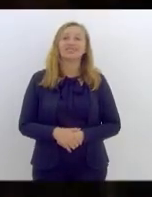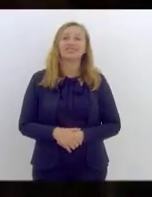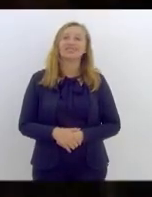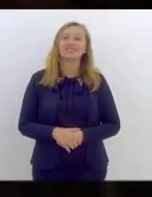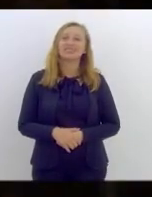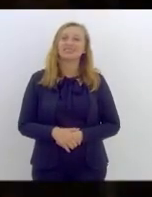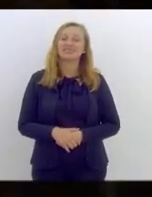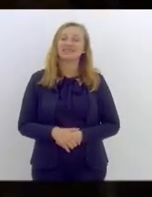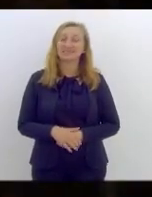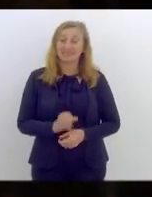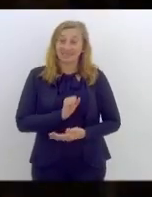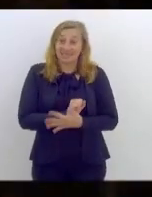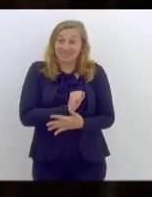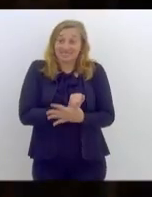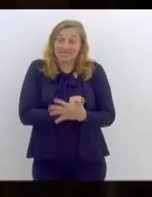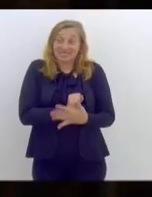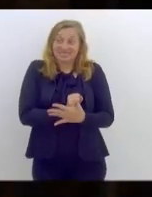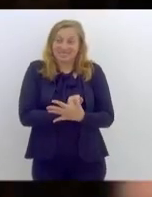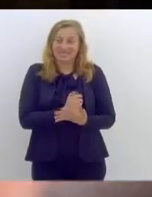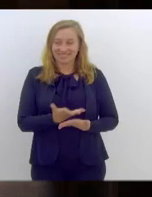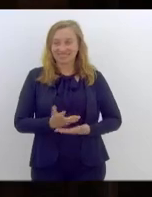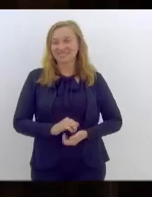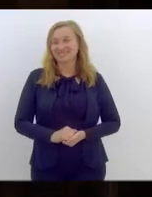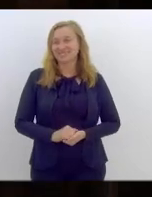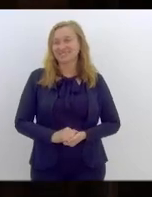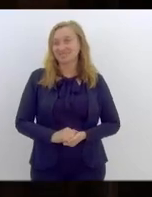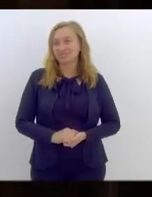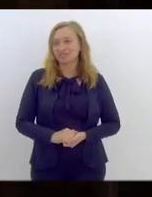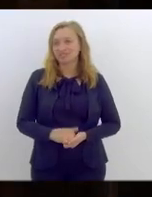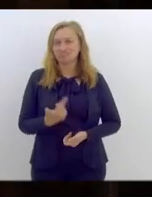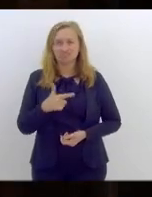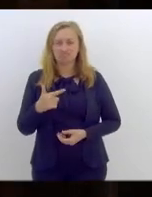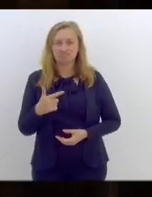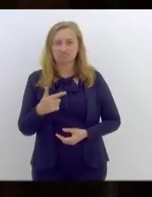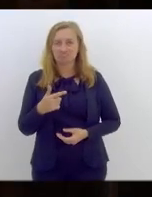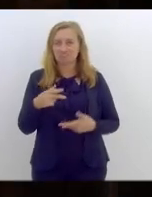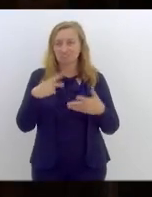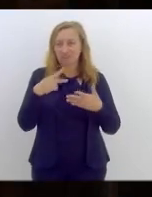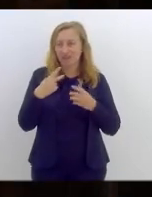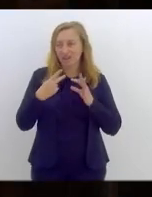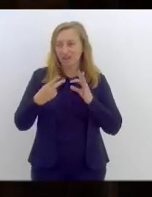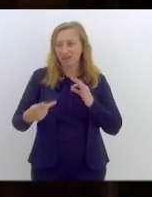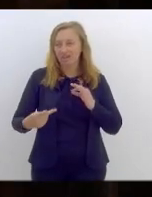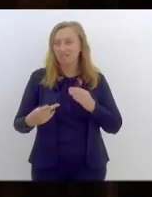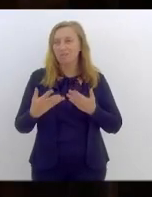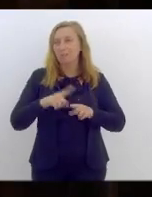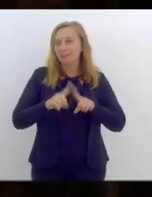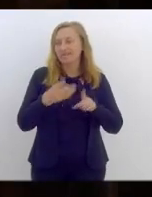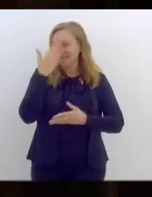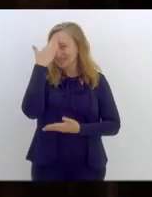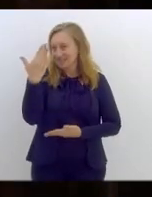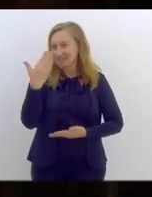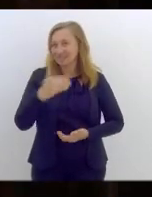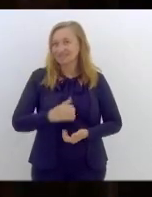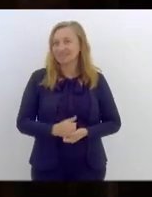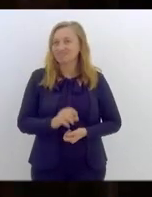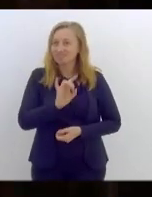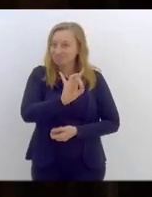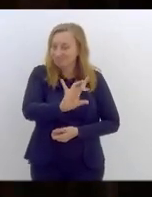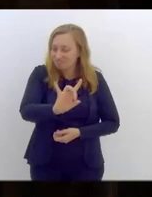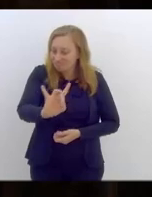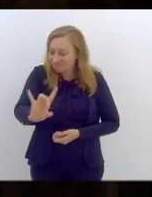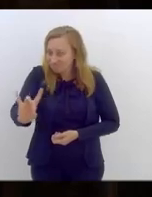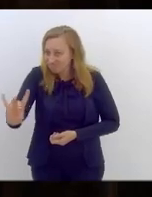aqui disparado. Eu, assim, não tenho muito o que falar, mas agradecer a cada